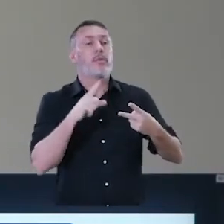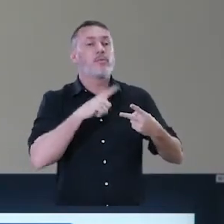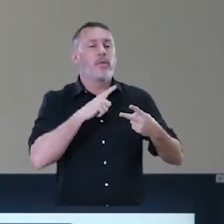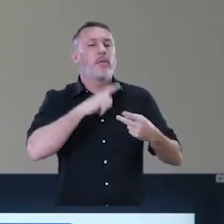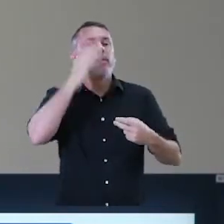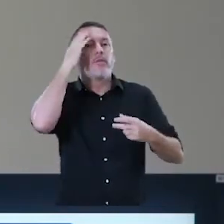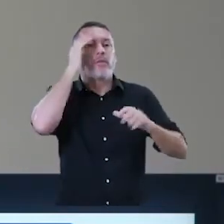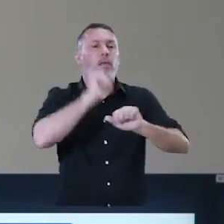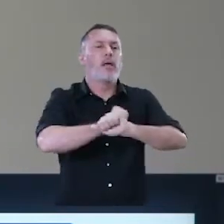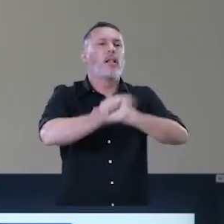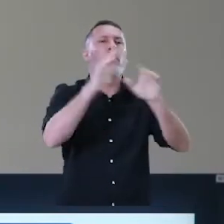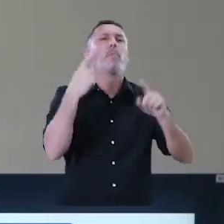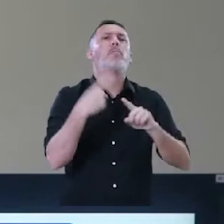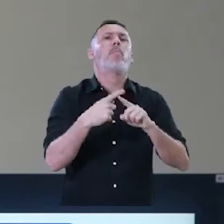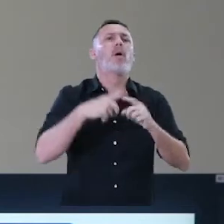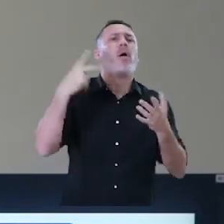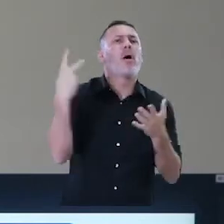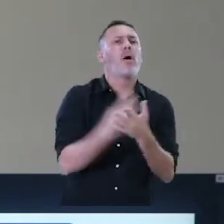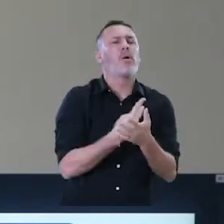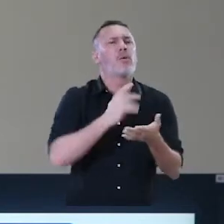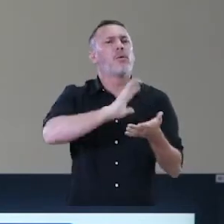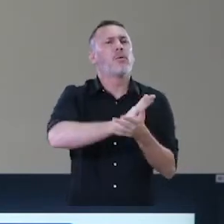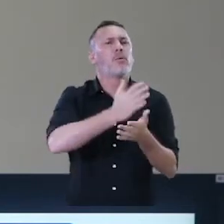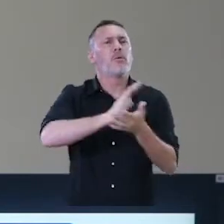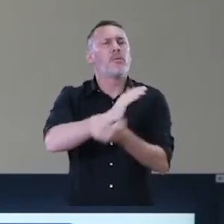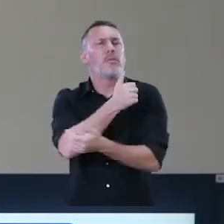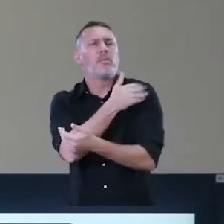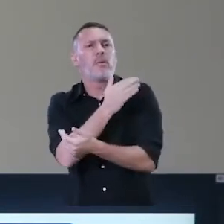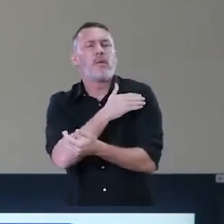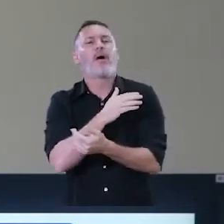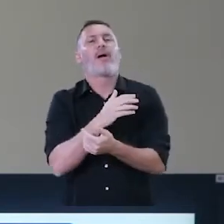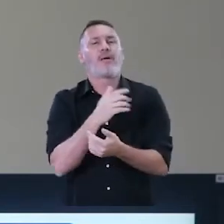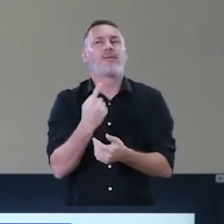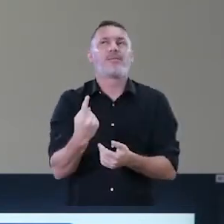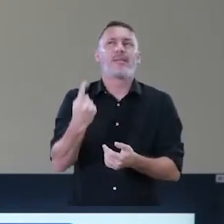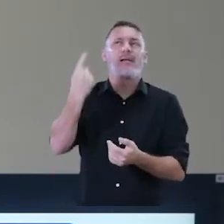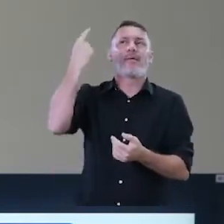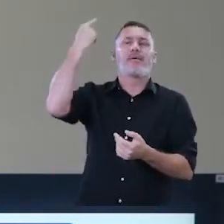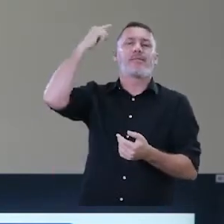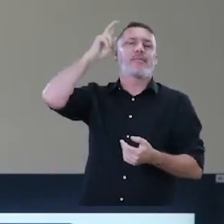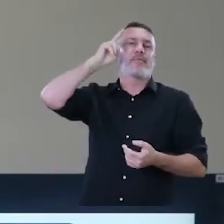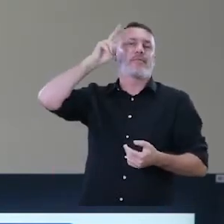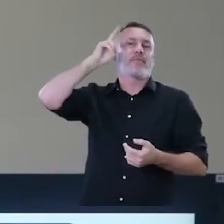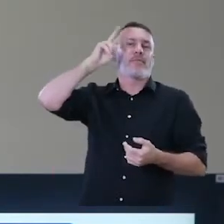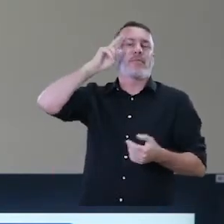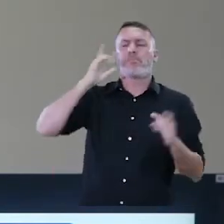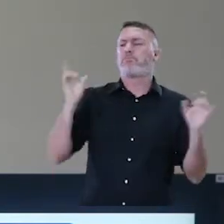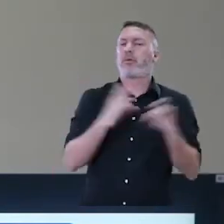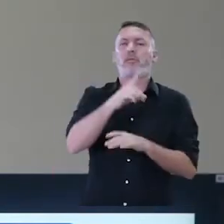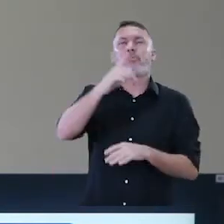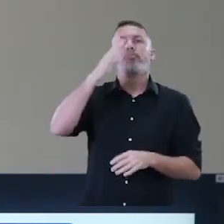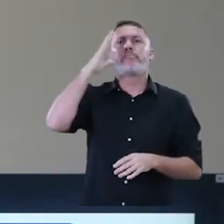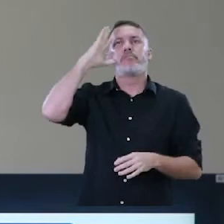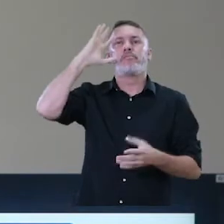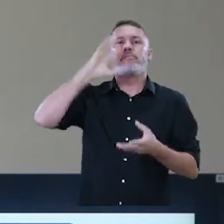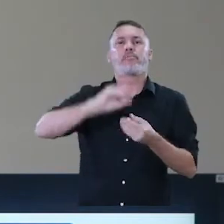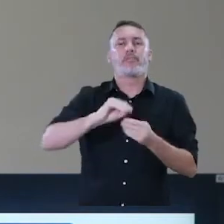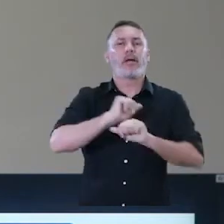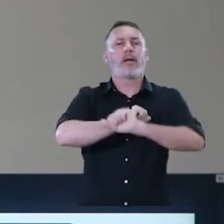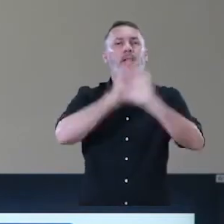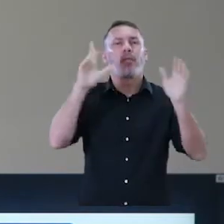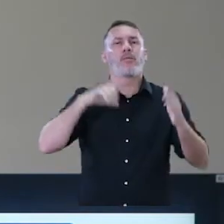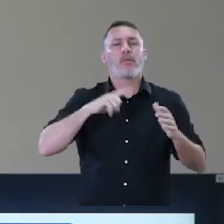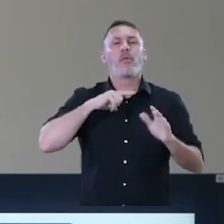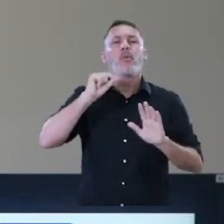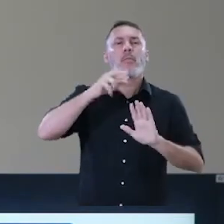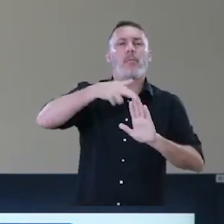vai trabalhar o que possui origem histórica. Perfeito. Então eu já tenho ali mais ou menos a ideia do que eu vou trabalhar